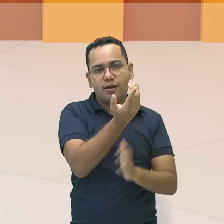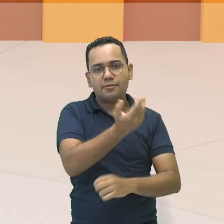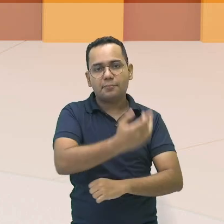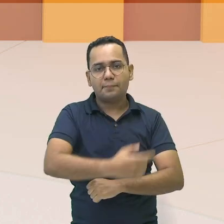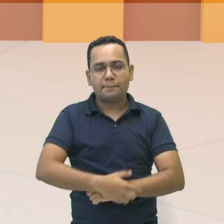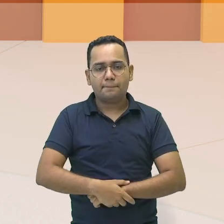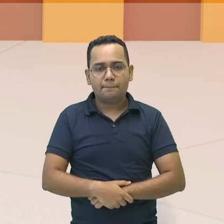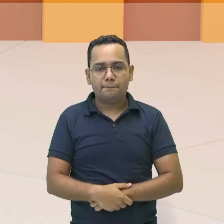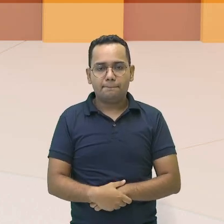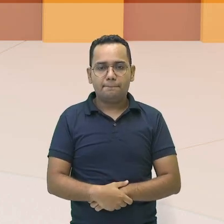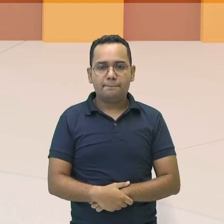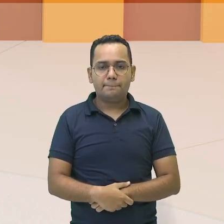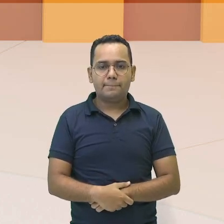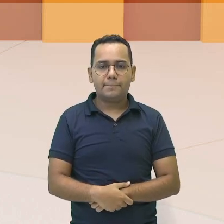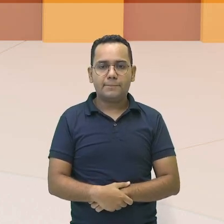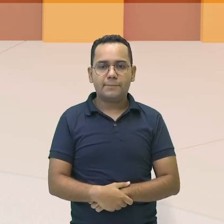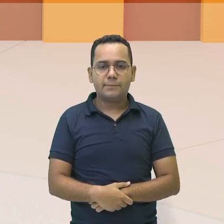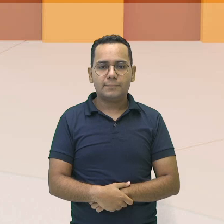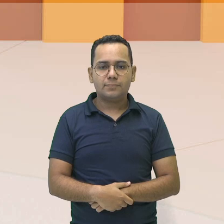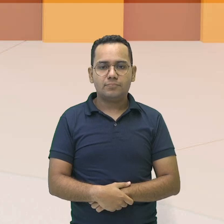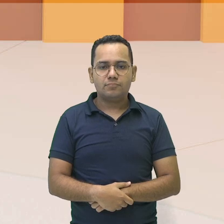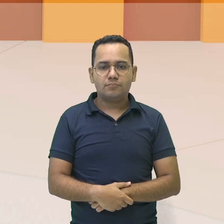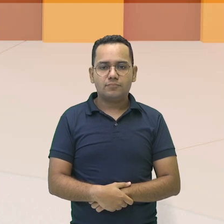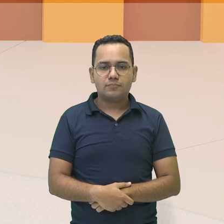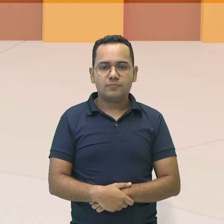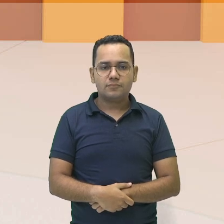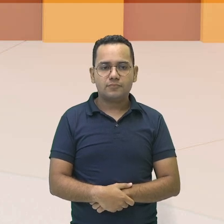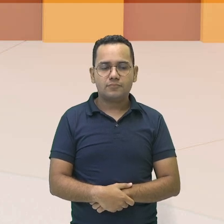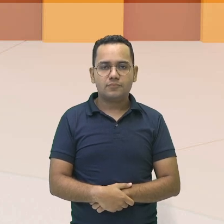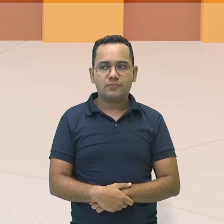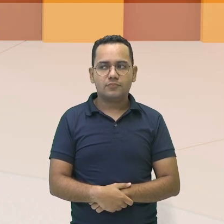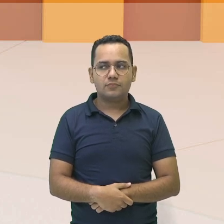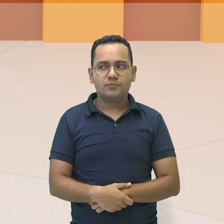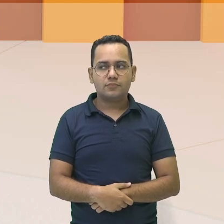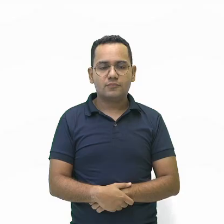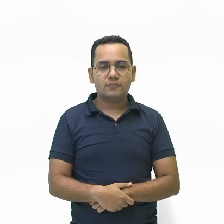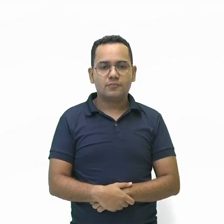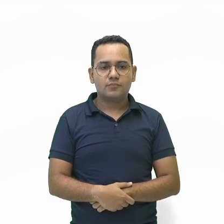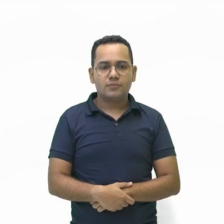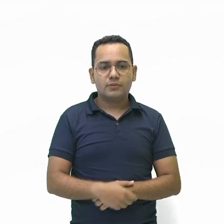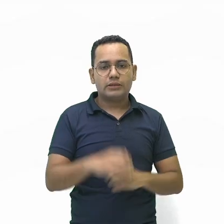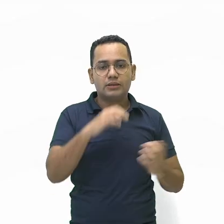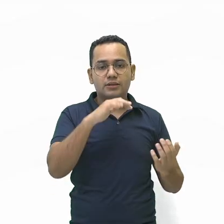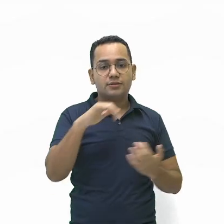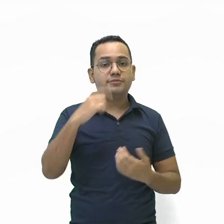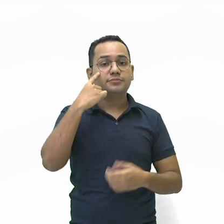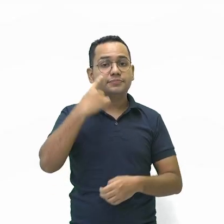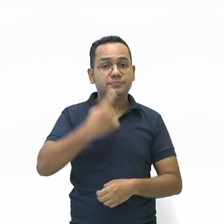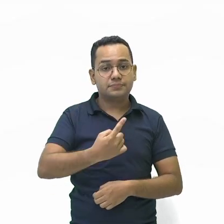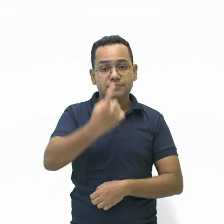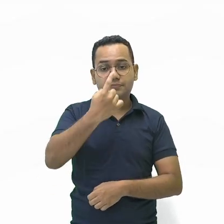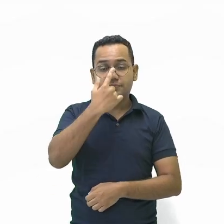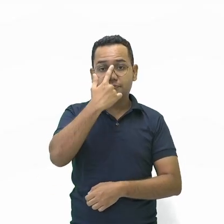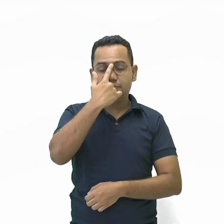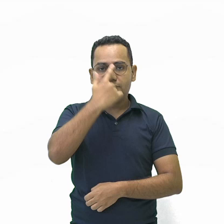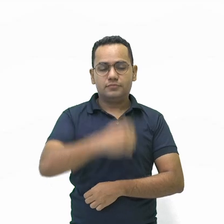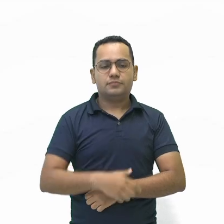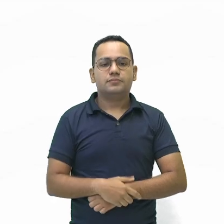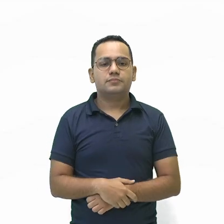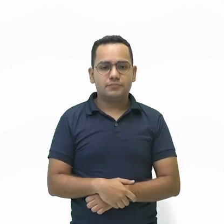entender nesse momento o que é esse desenvolvimento sustentável que a gente tanto fala. Acompanhem comigo.